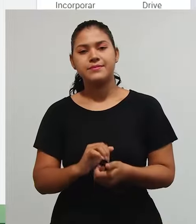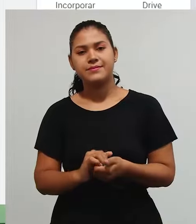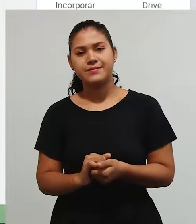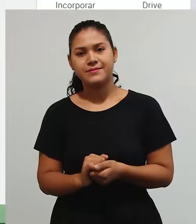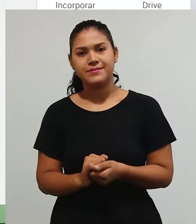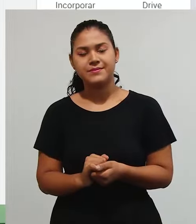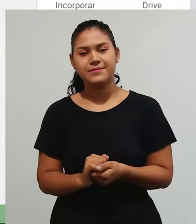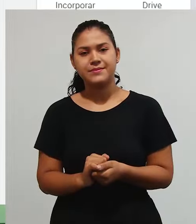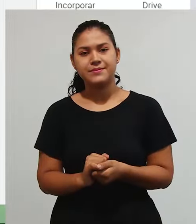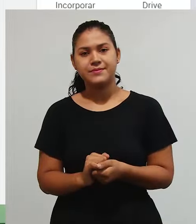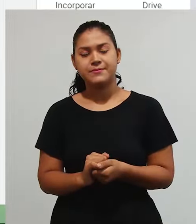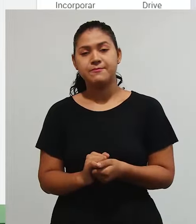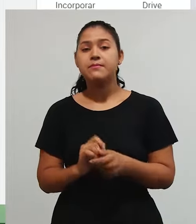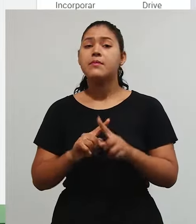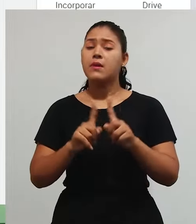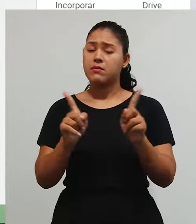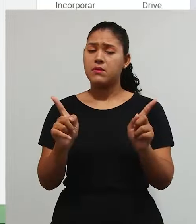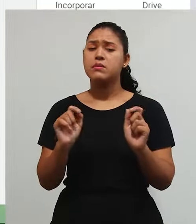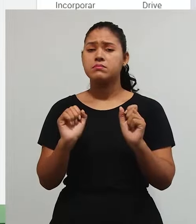Mas também